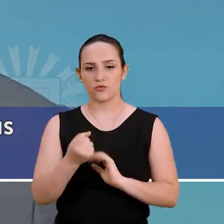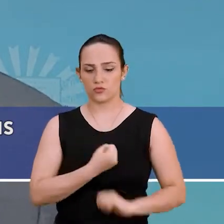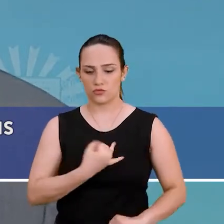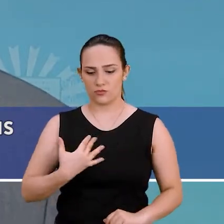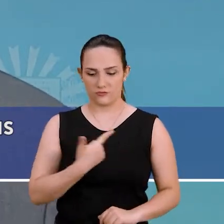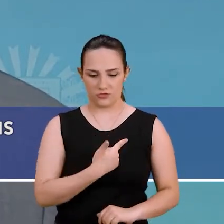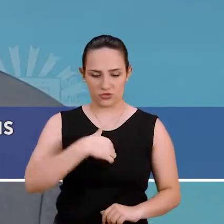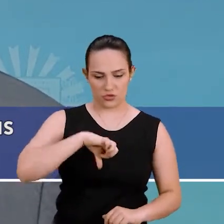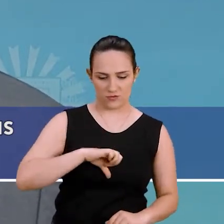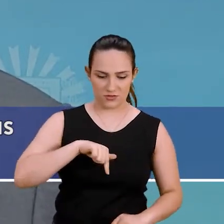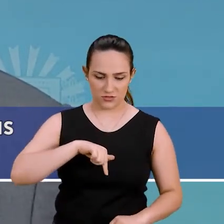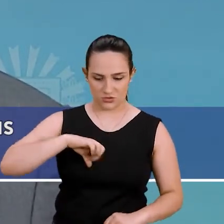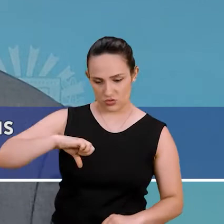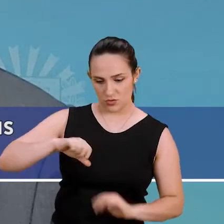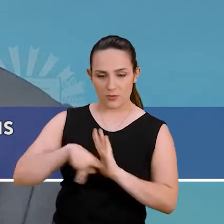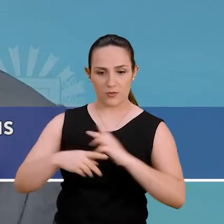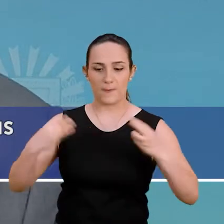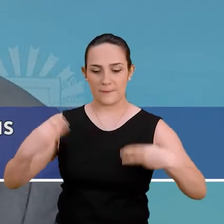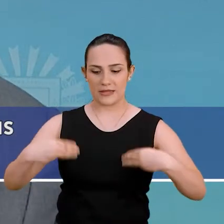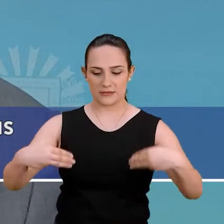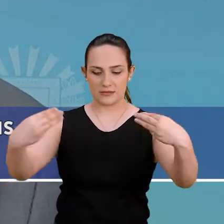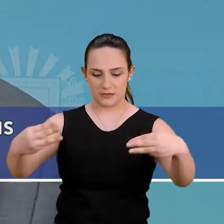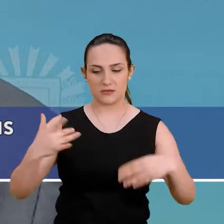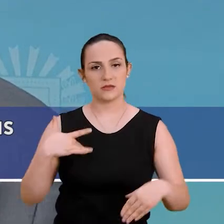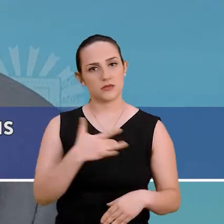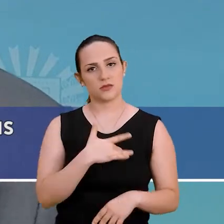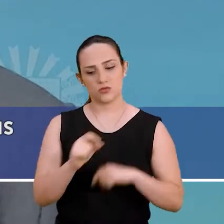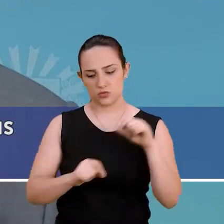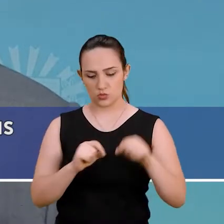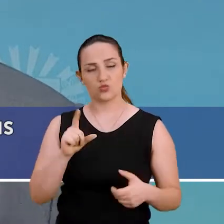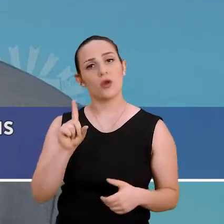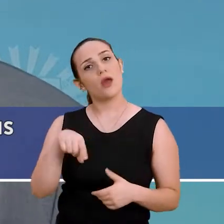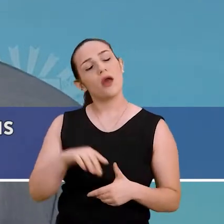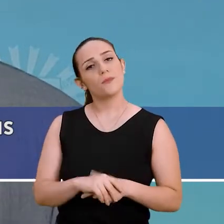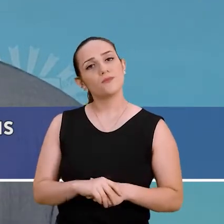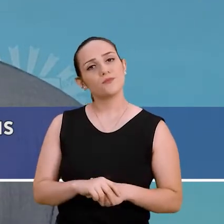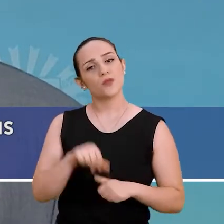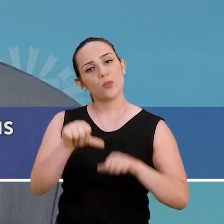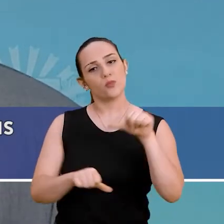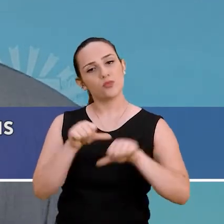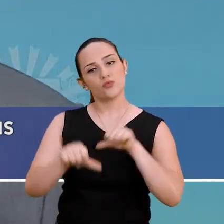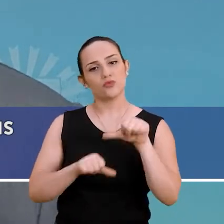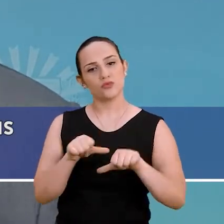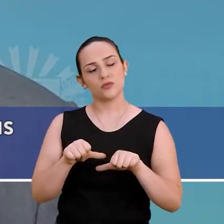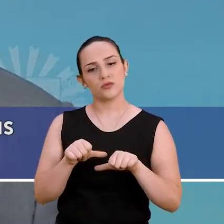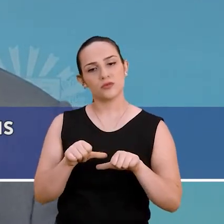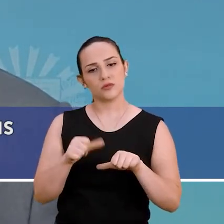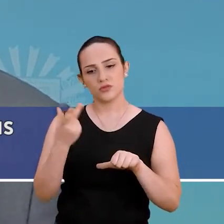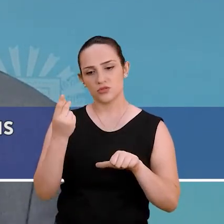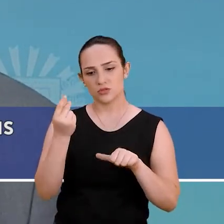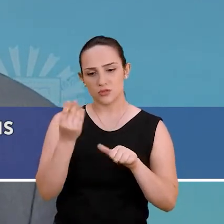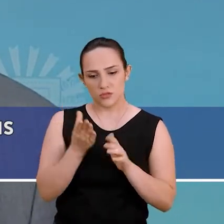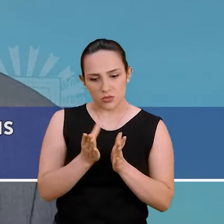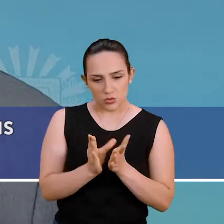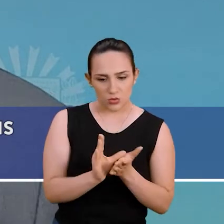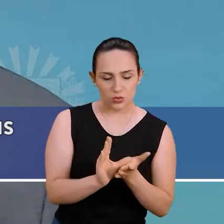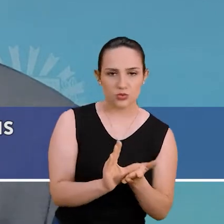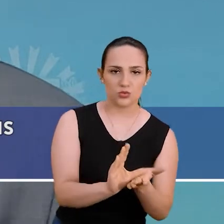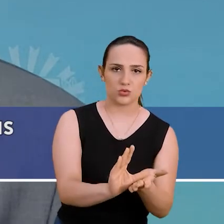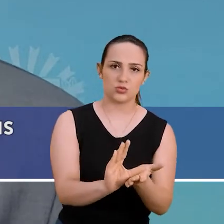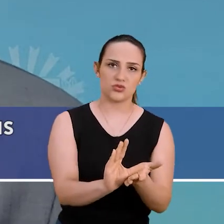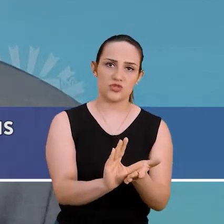portaria 2979 do Ministério da Saúde, que muda o financiamento da atenção